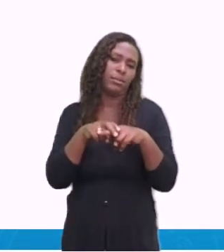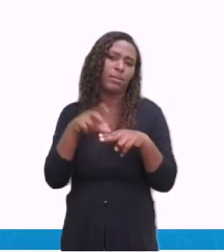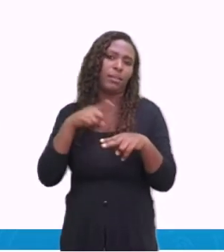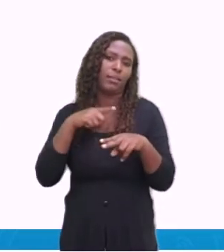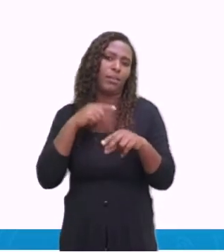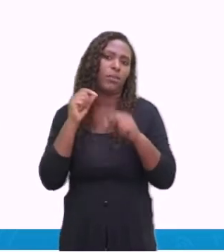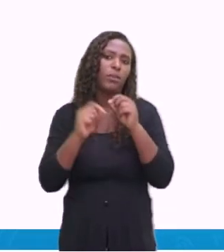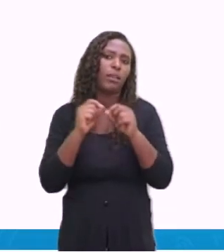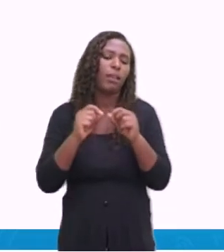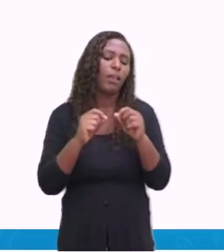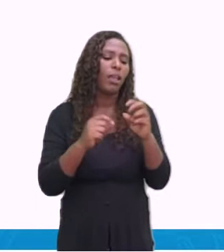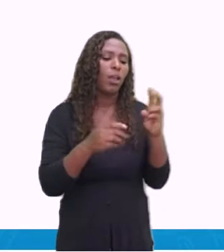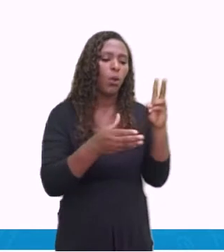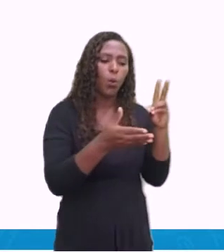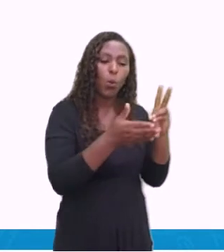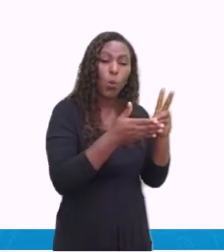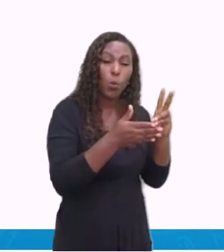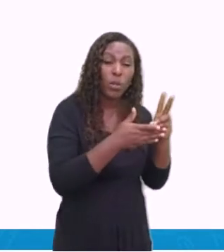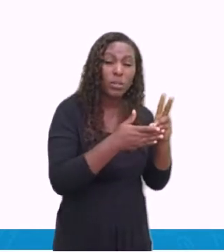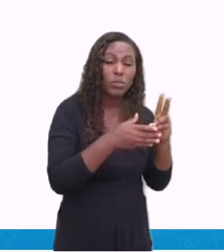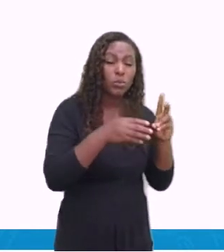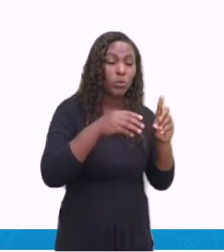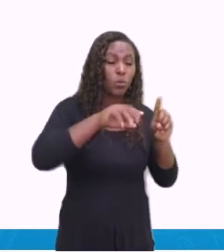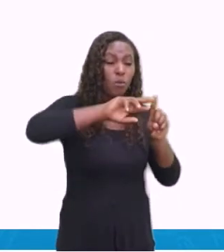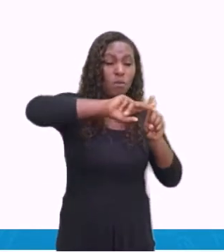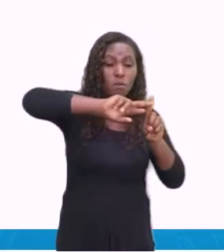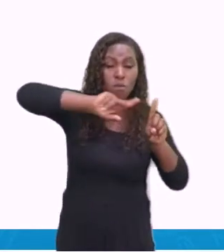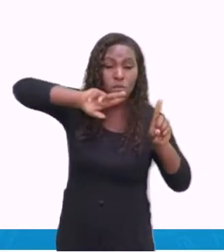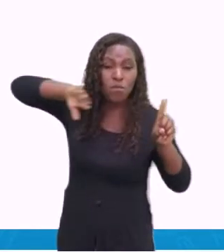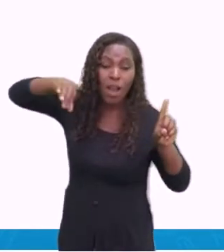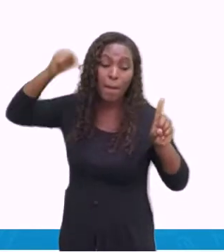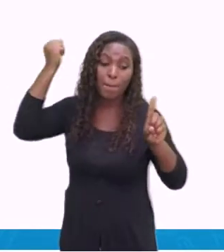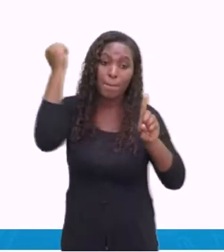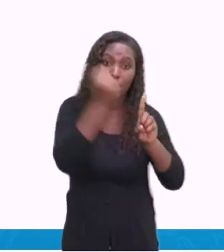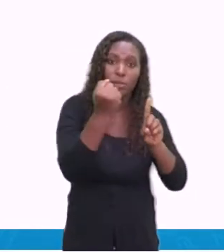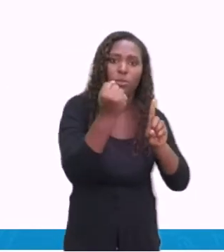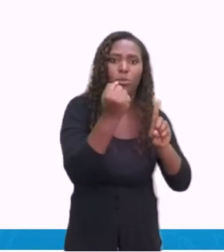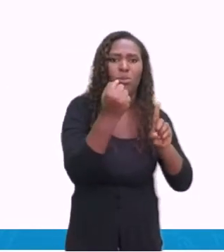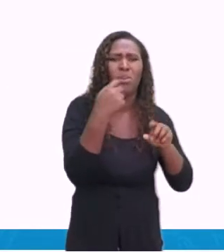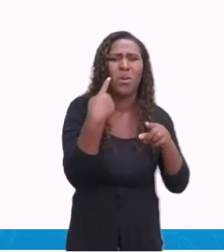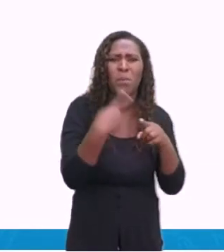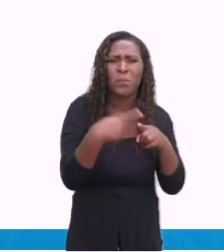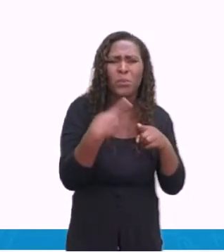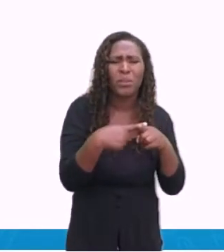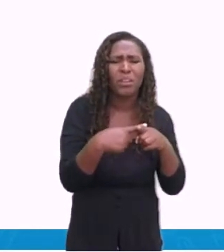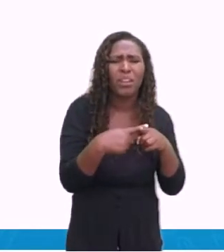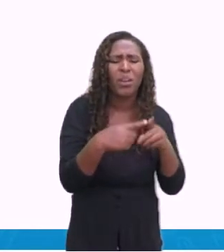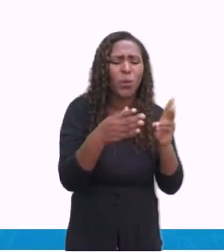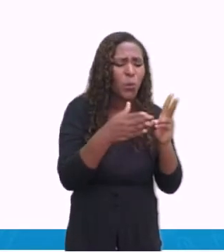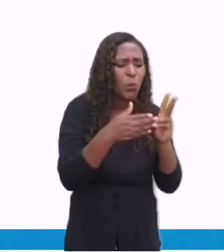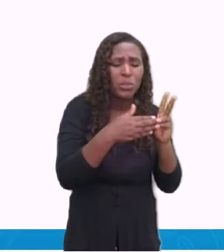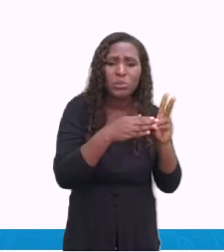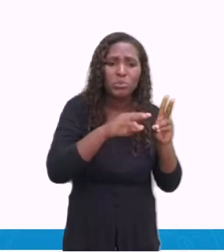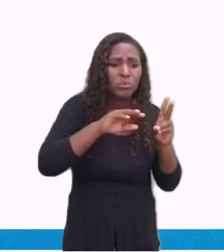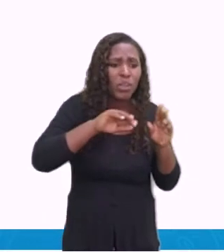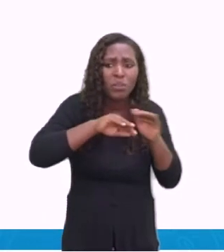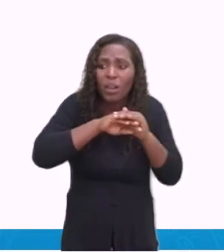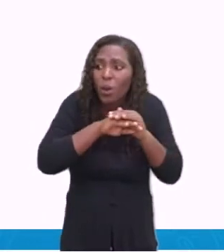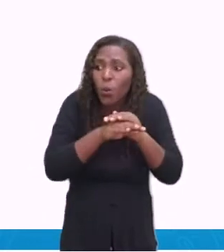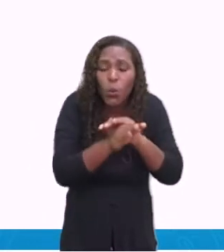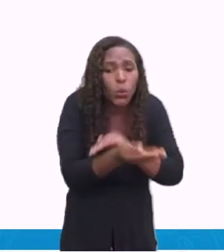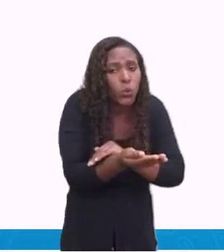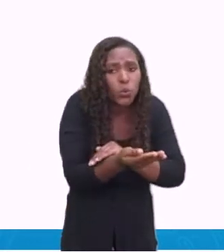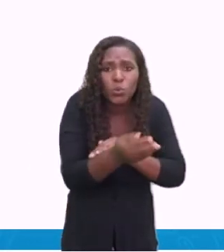vários índios, por isso que eles não estavam acostumados a esta mão de obra. O